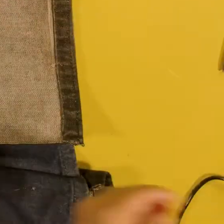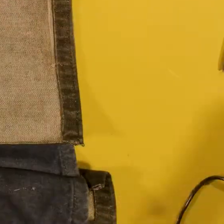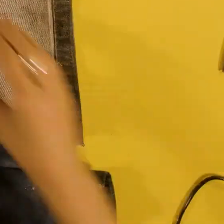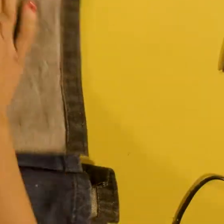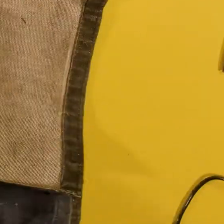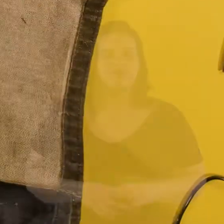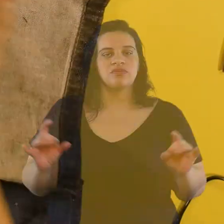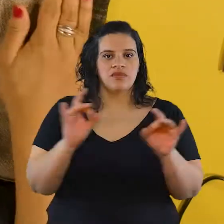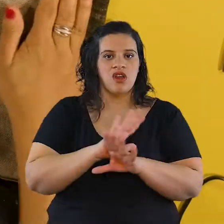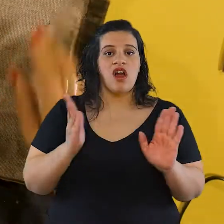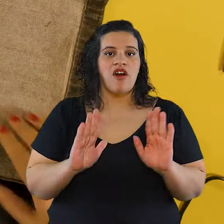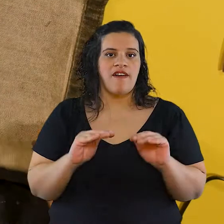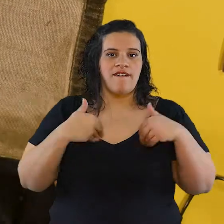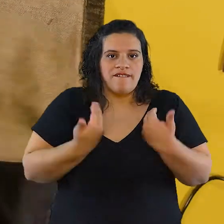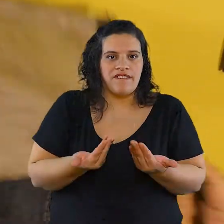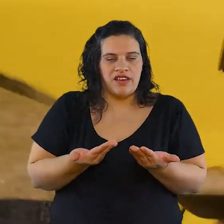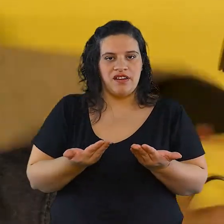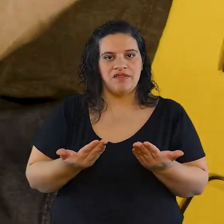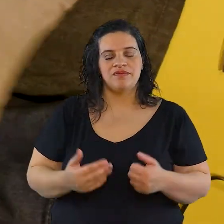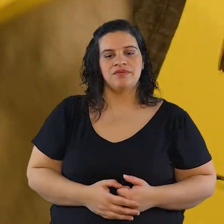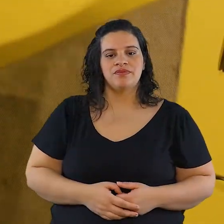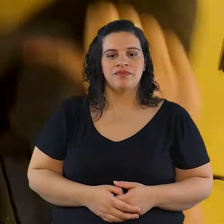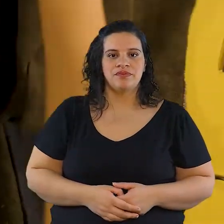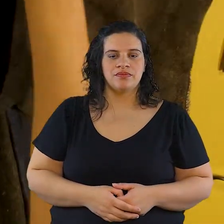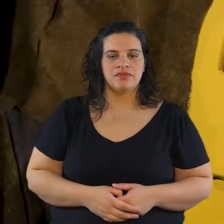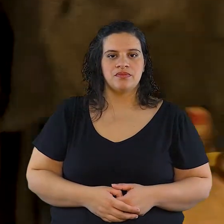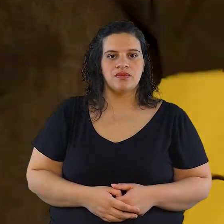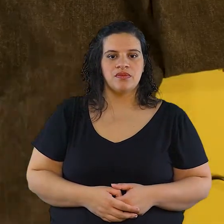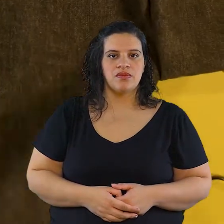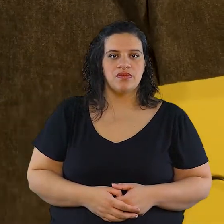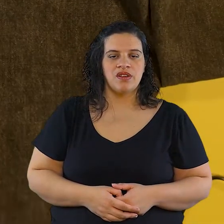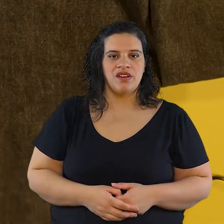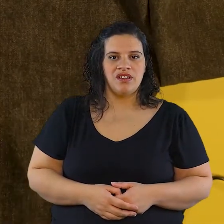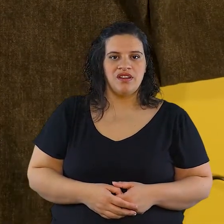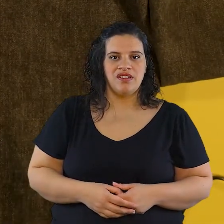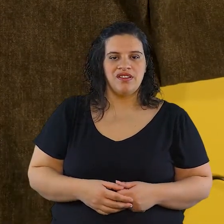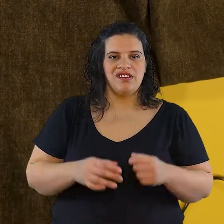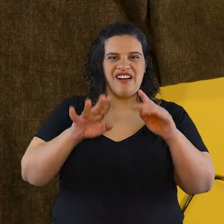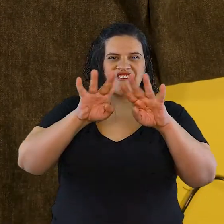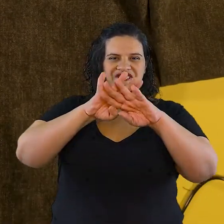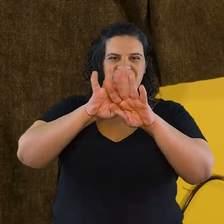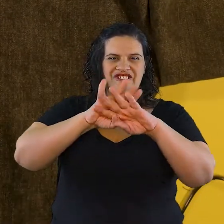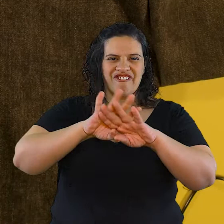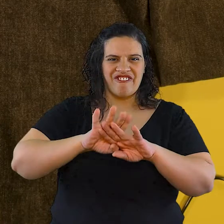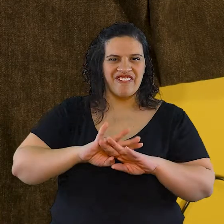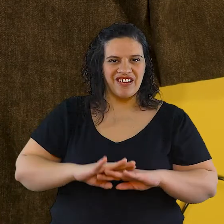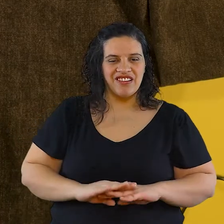costurar. Tá? Aqui tá feito, agora vamos virar do lado direito. Primeiro, essa